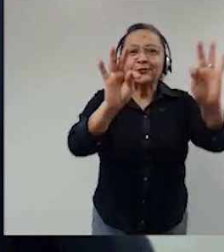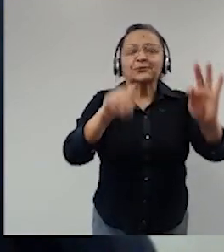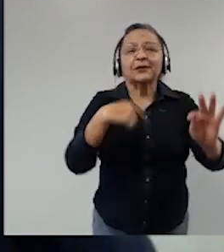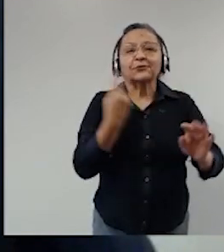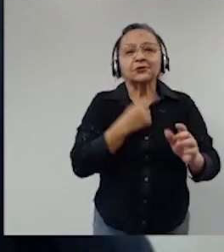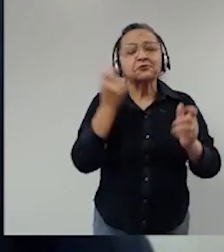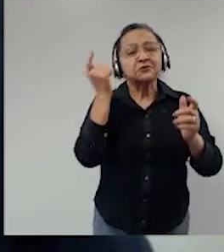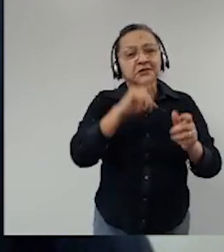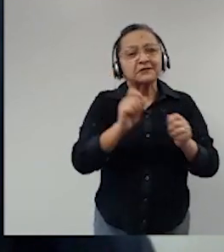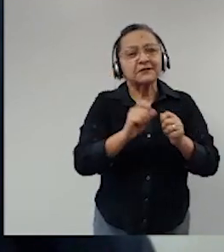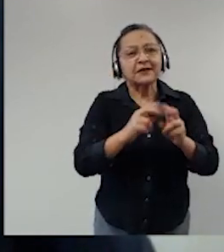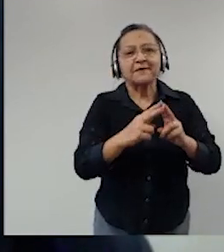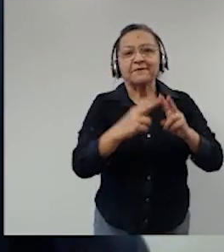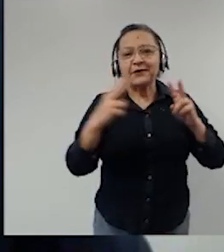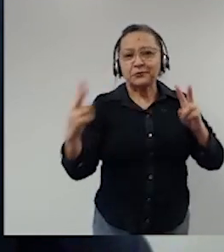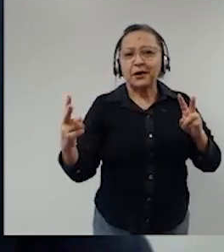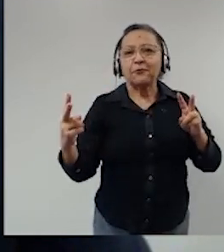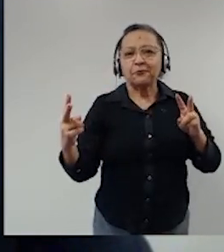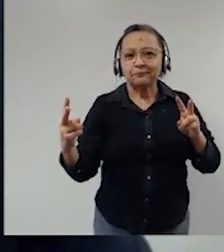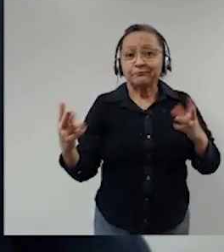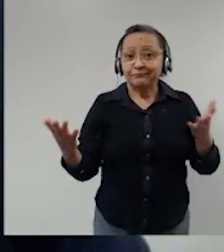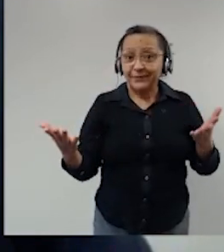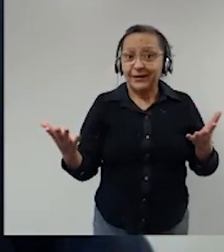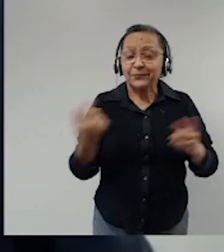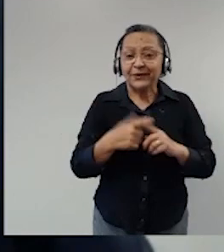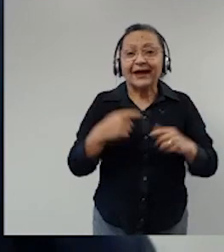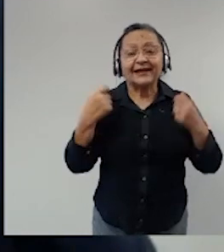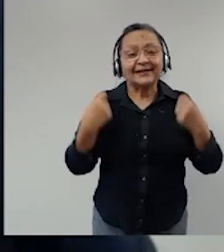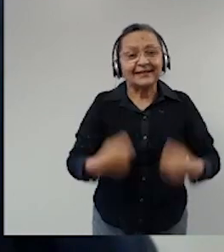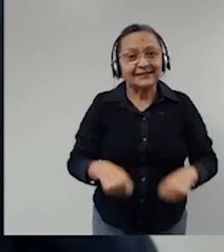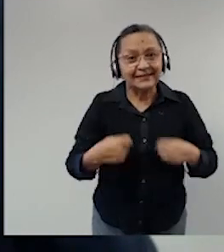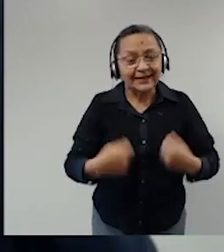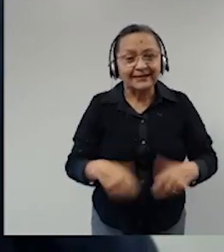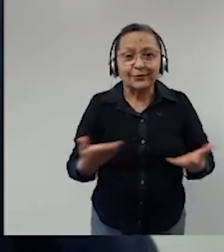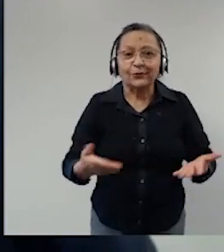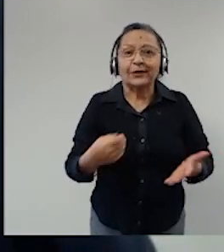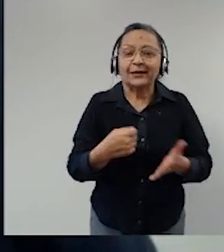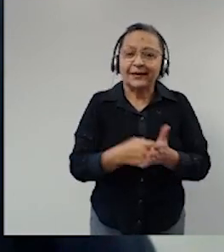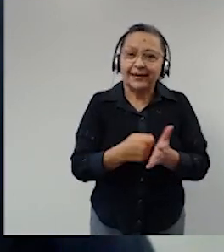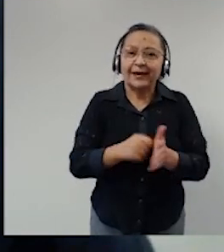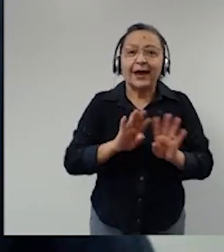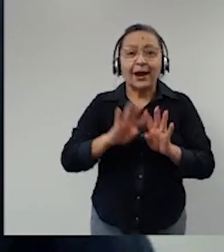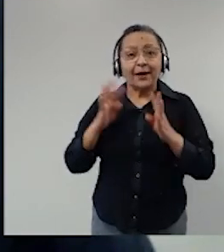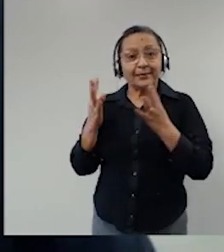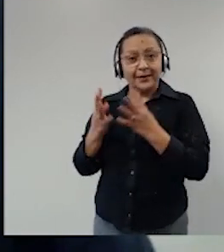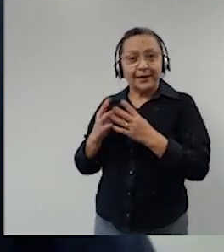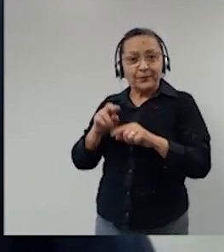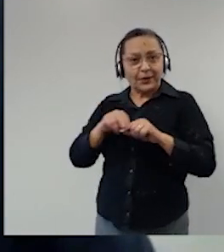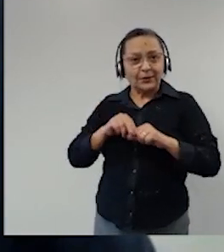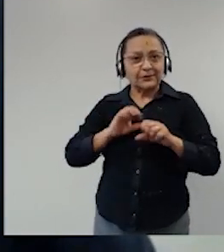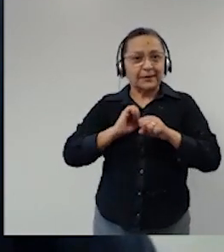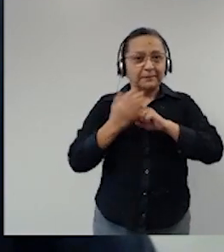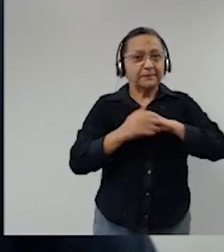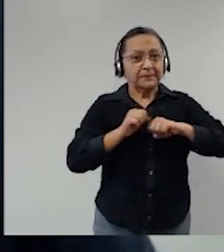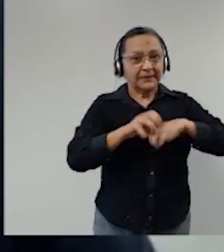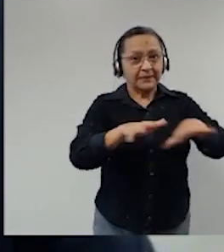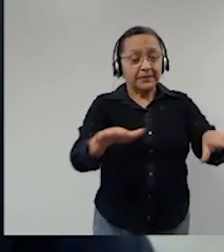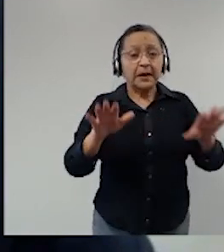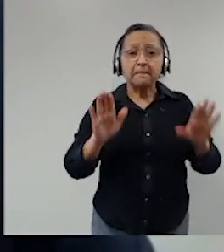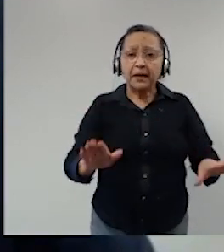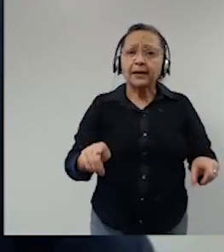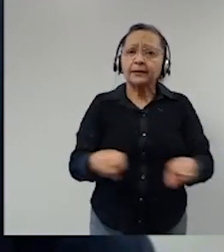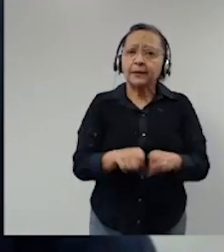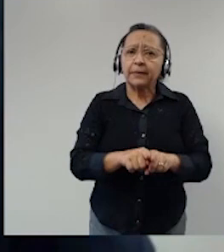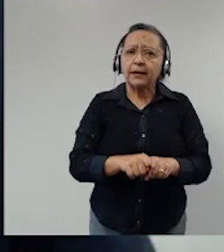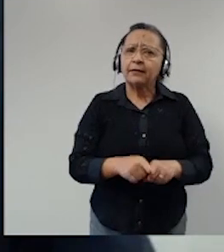à distância, tendo em vista a própria necessidade do isolamento social decorrente da pandemia, mas fazer um